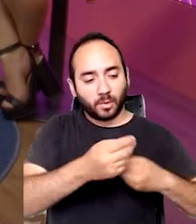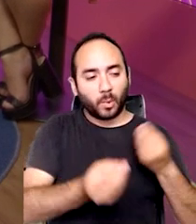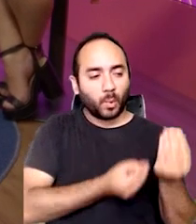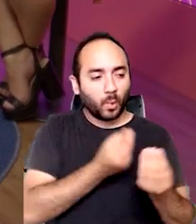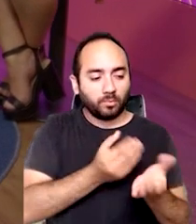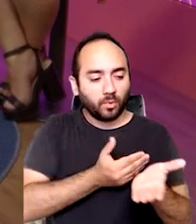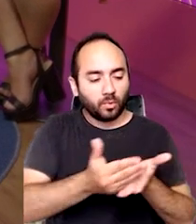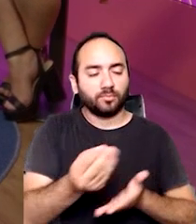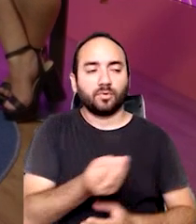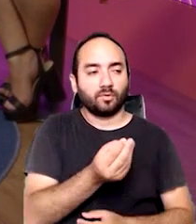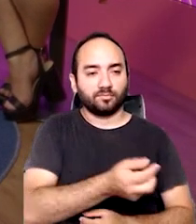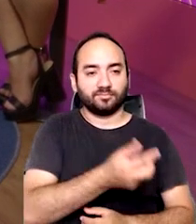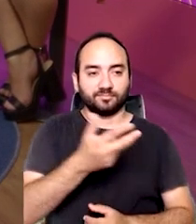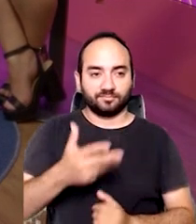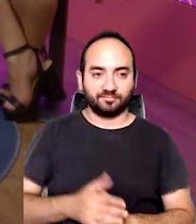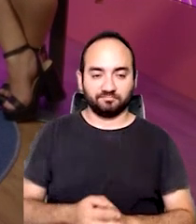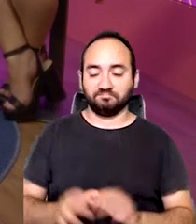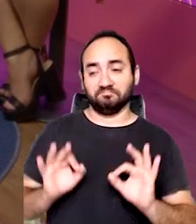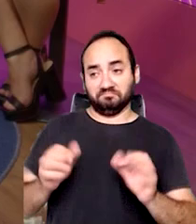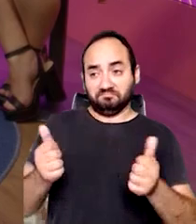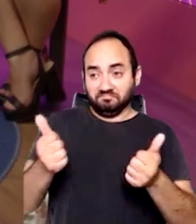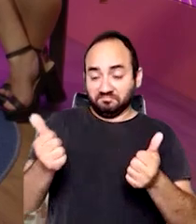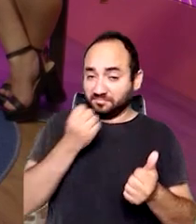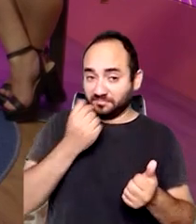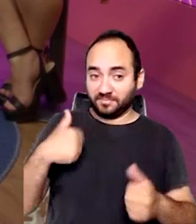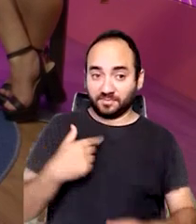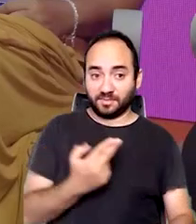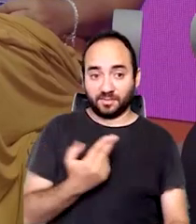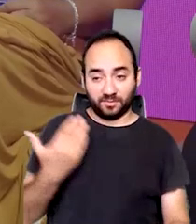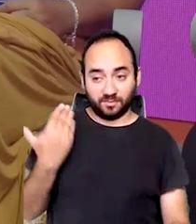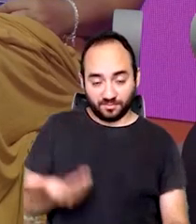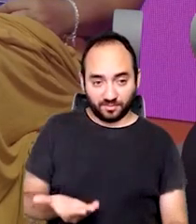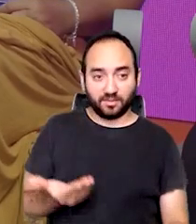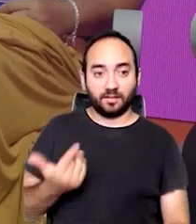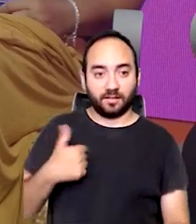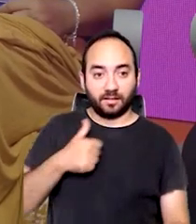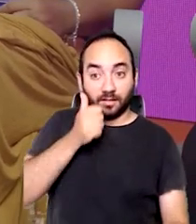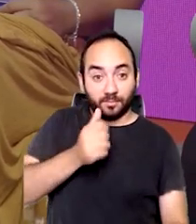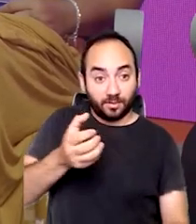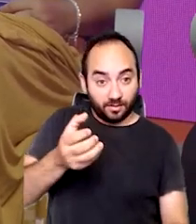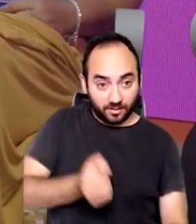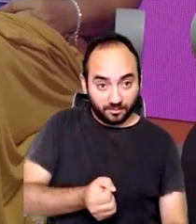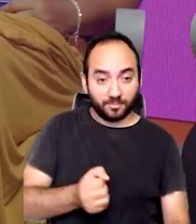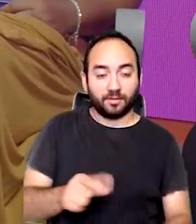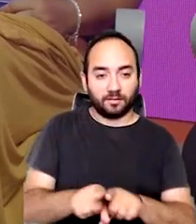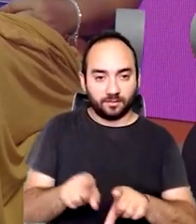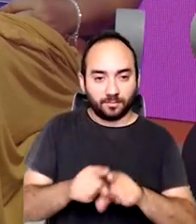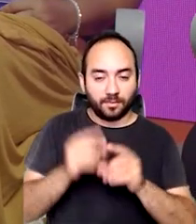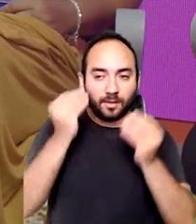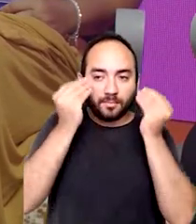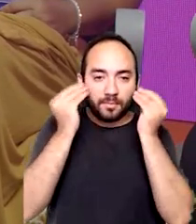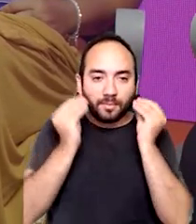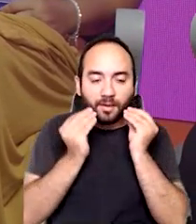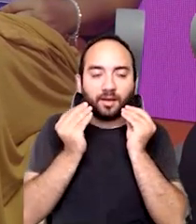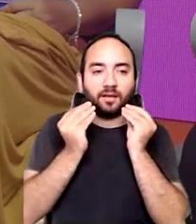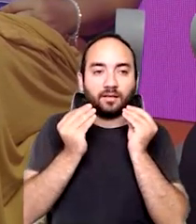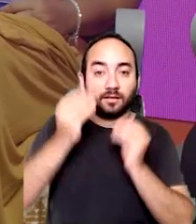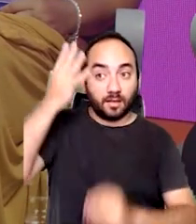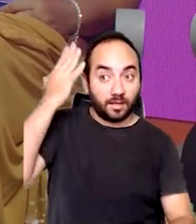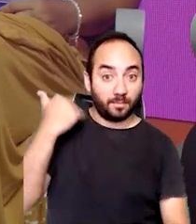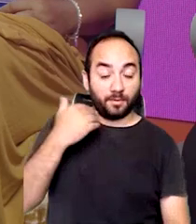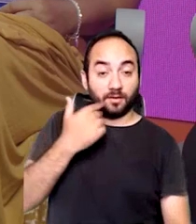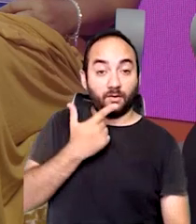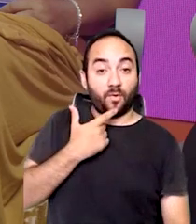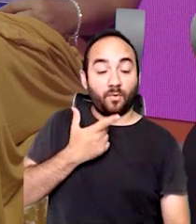negócio e como você começou Claro e eu sou Carolina Panini uma mulher branca com sardas cabelo